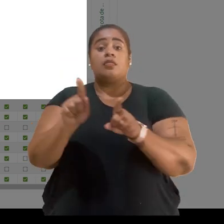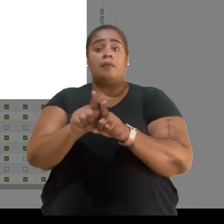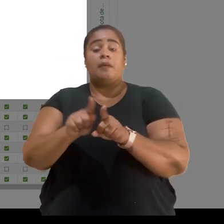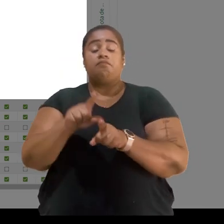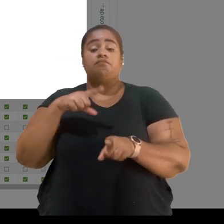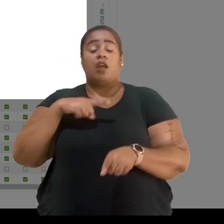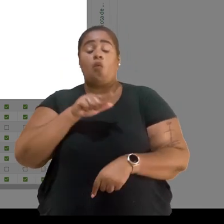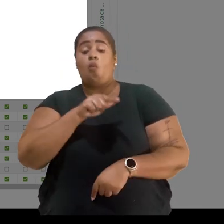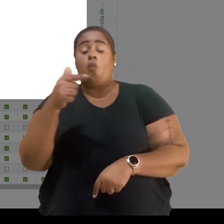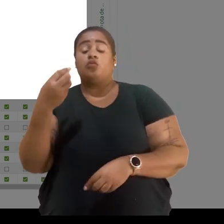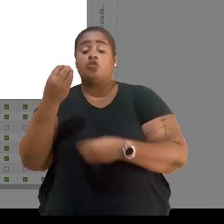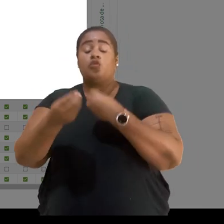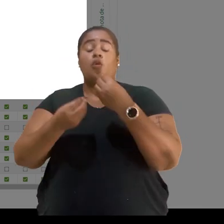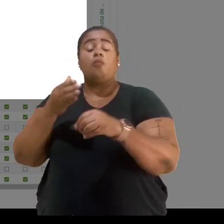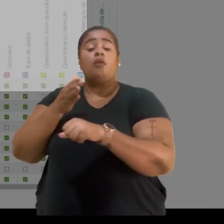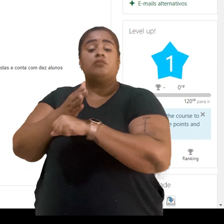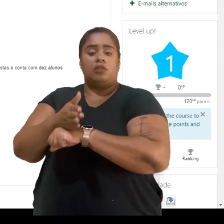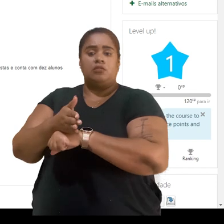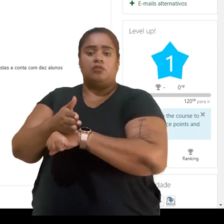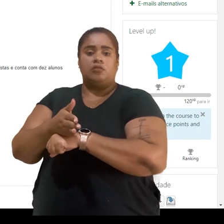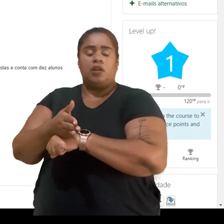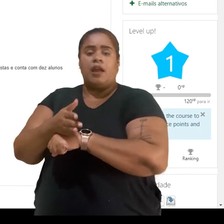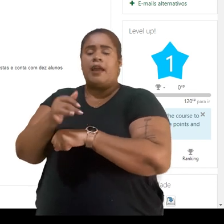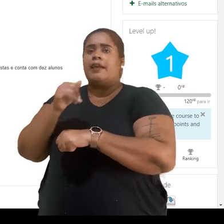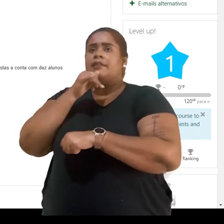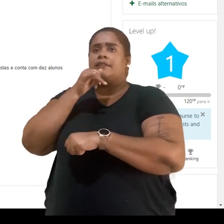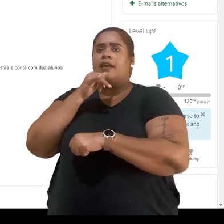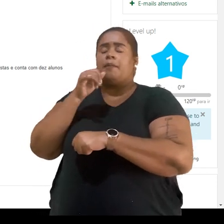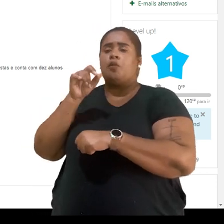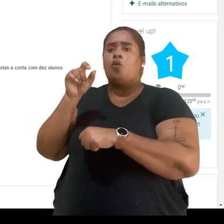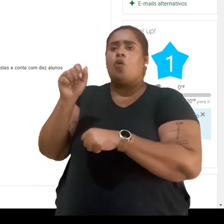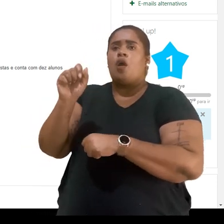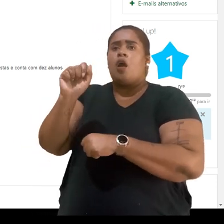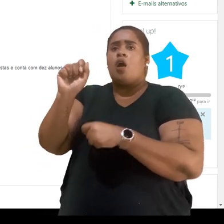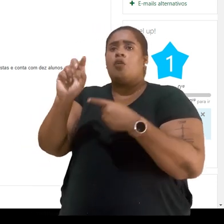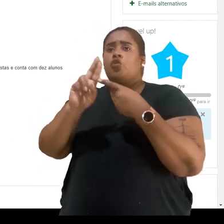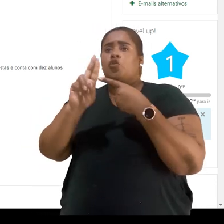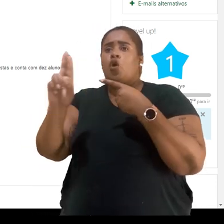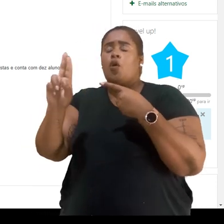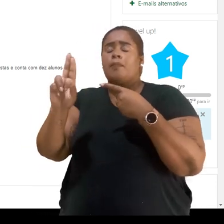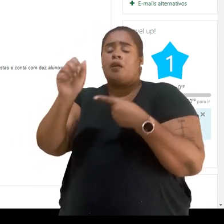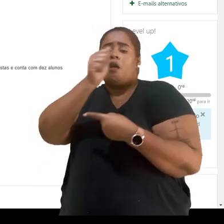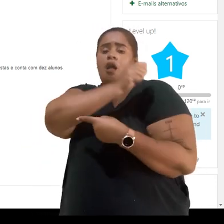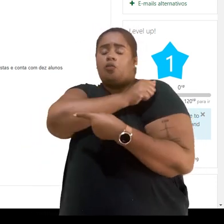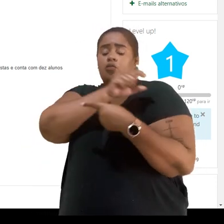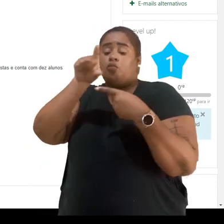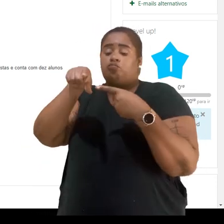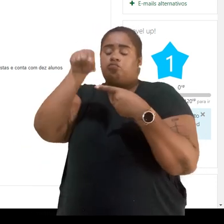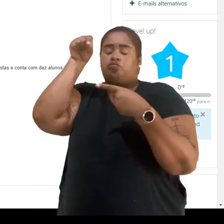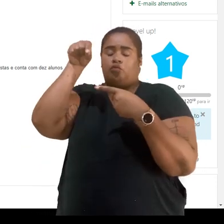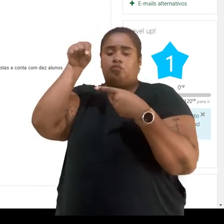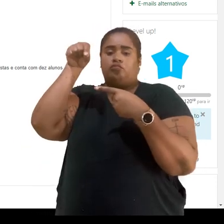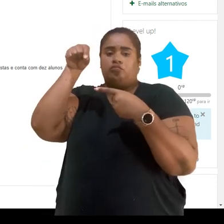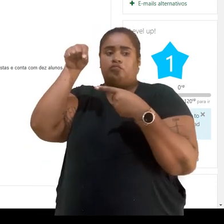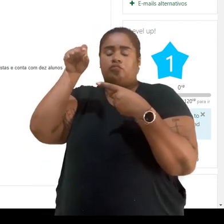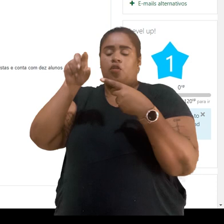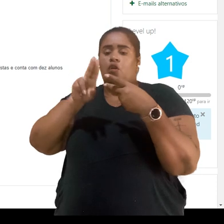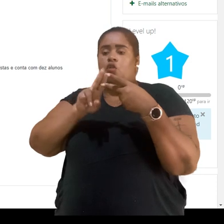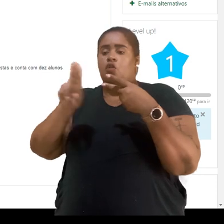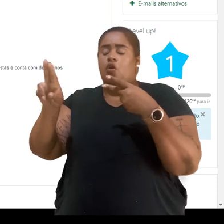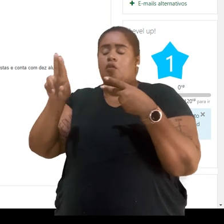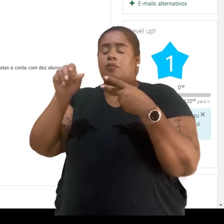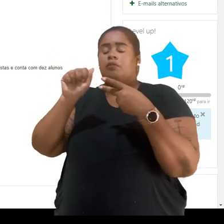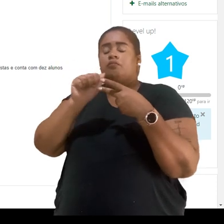pode explorar uma outra forma também de realizar essa ação seria de modo individual